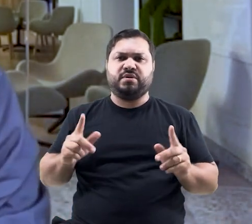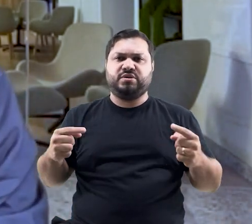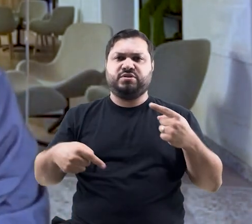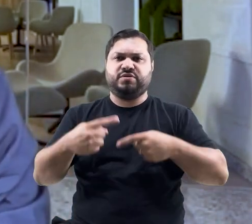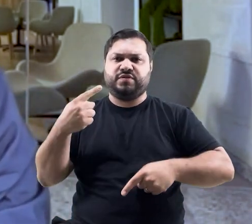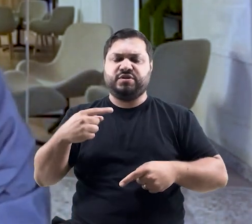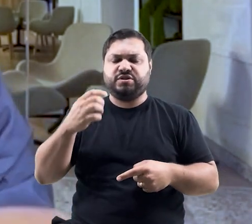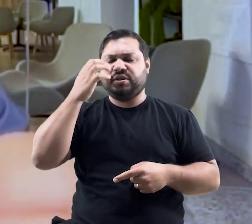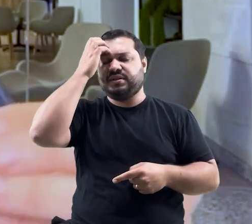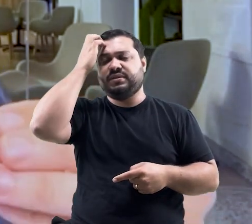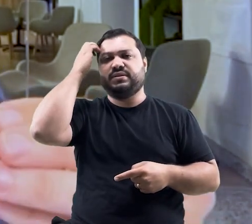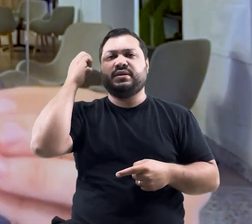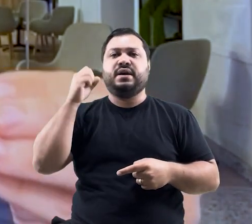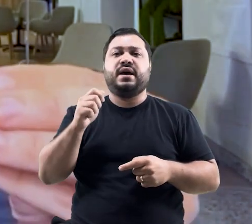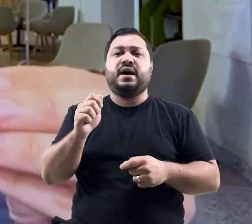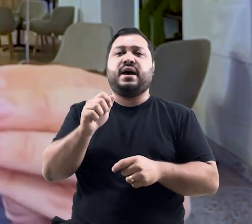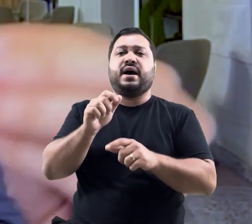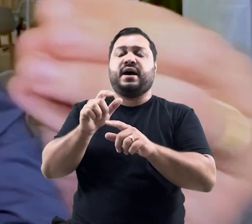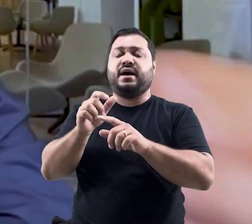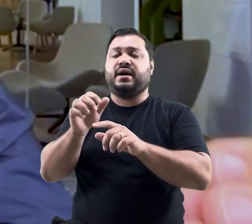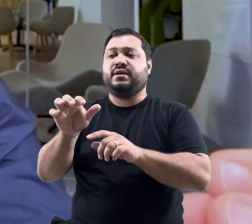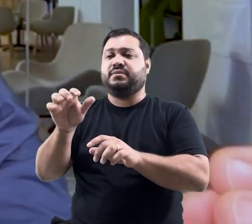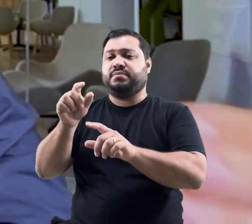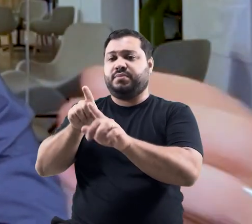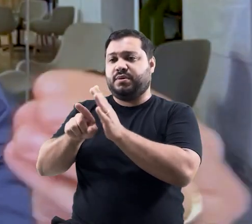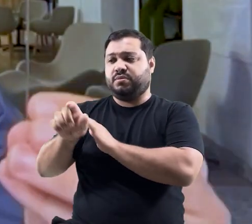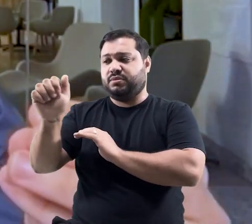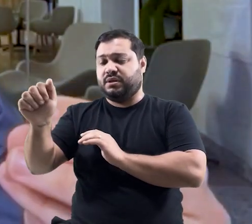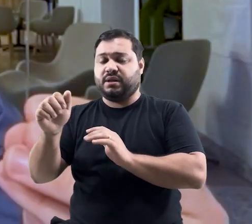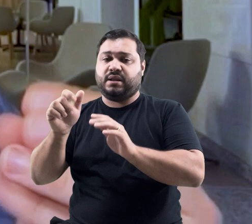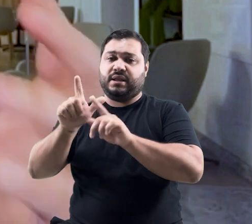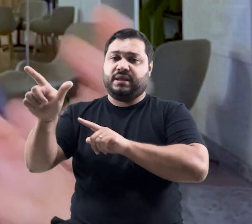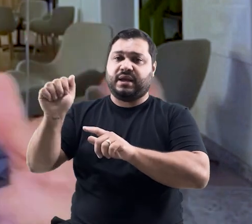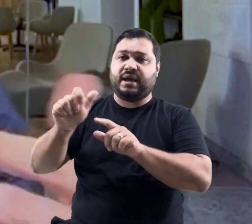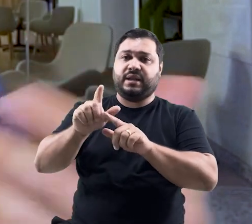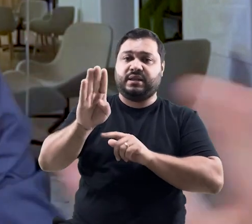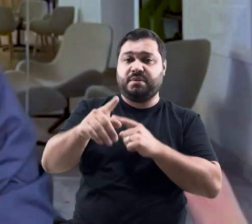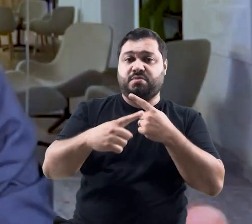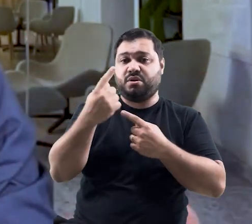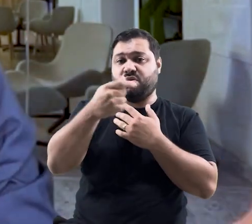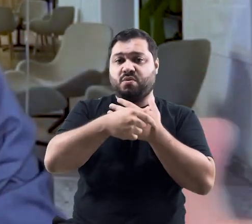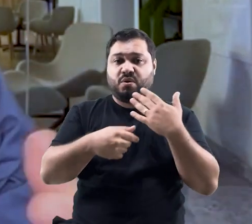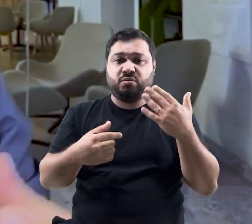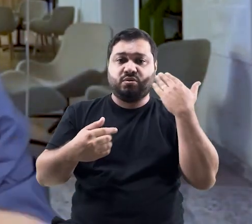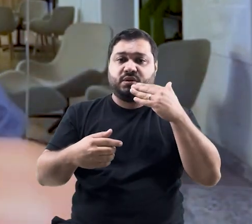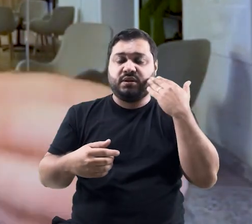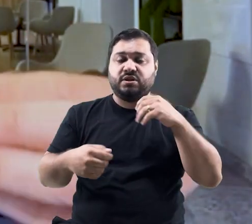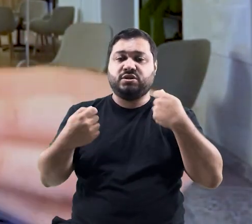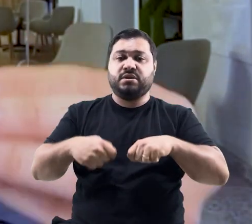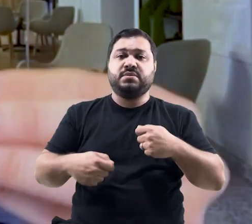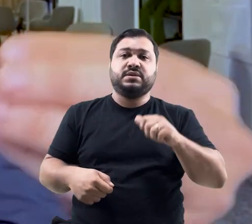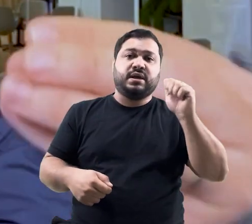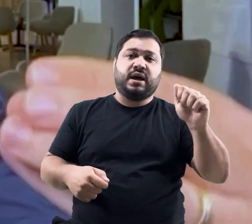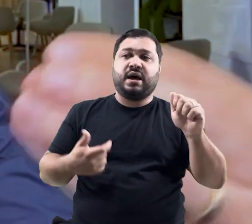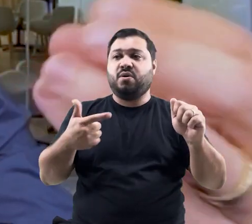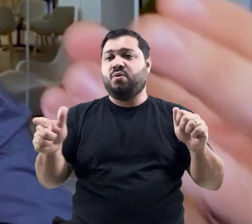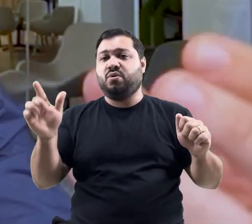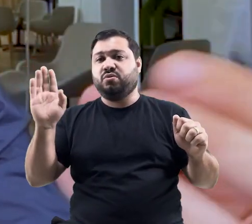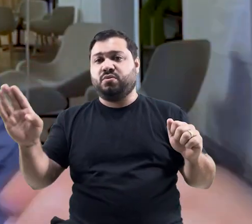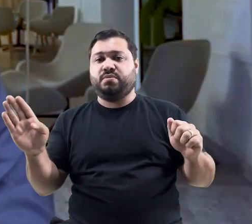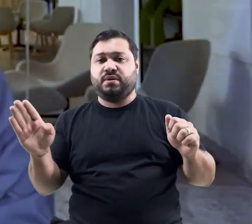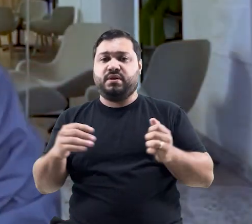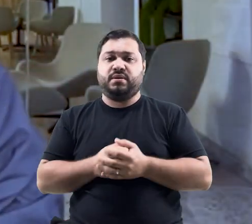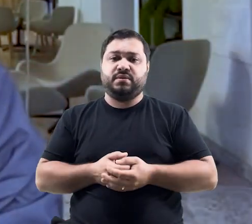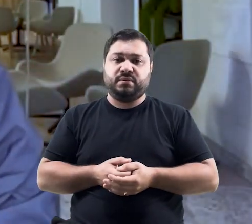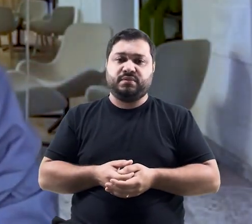uma divergência entre a alternativa A e uma alternativa B. Por quê? Um determinado autor entende que deveria ser a letra